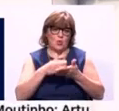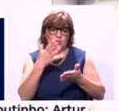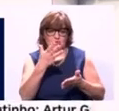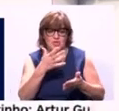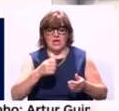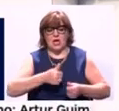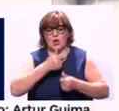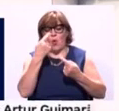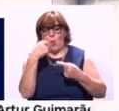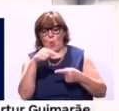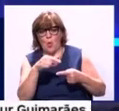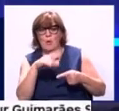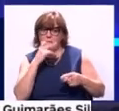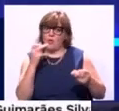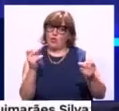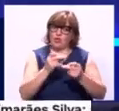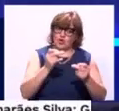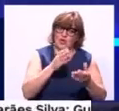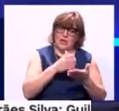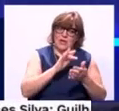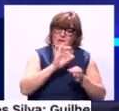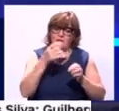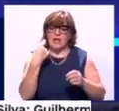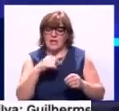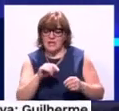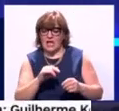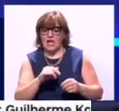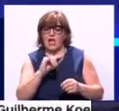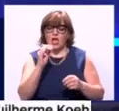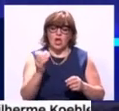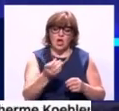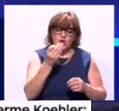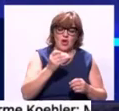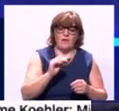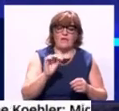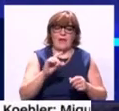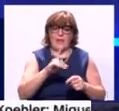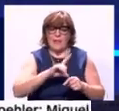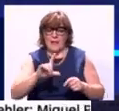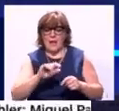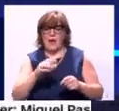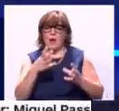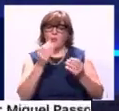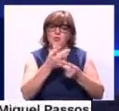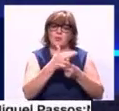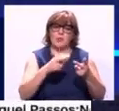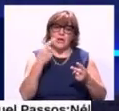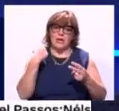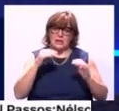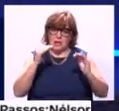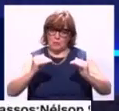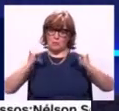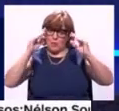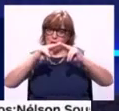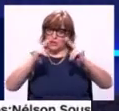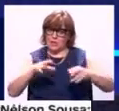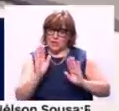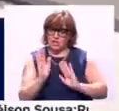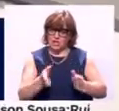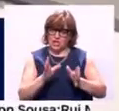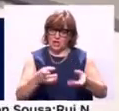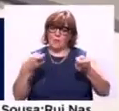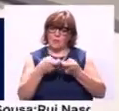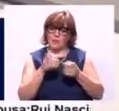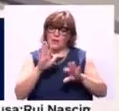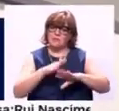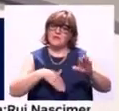1, mas tem discutido os campeonatos, ganhou a Youth League, nas modalidades tem ganho campeonatos, tem modalidades que estão até um patamar já internacional. É